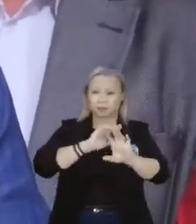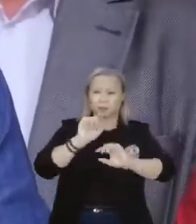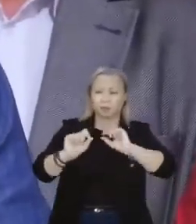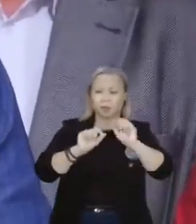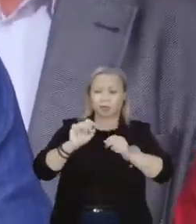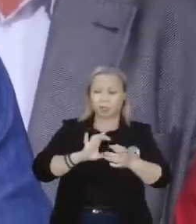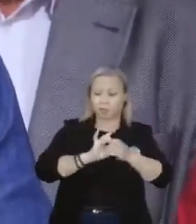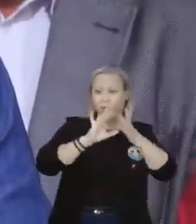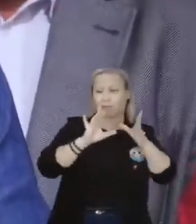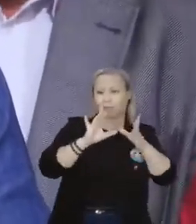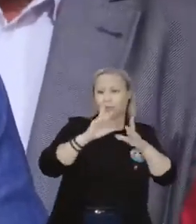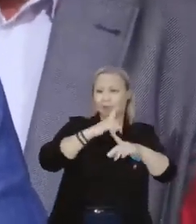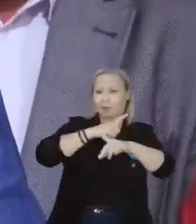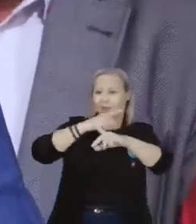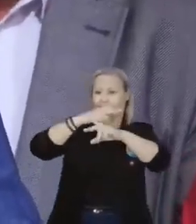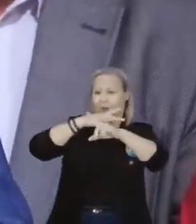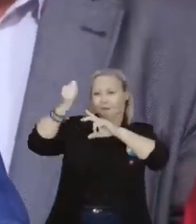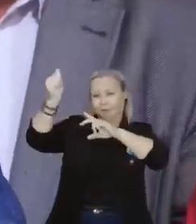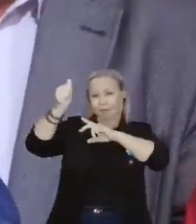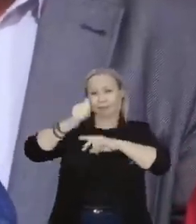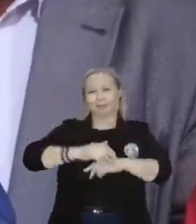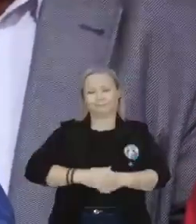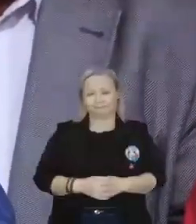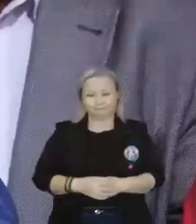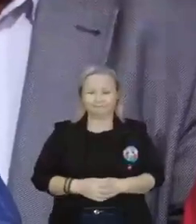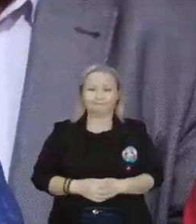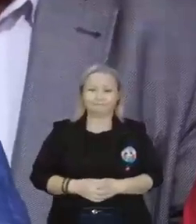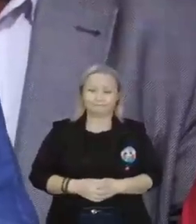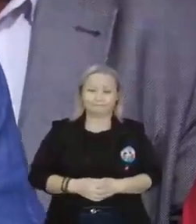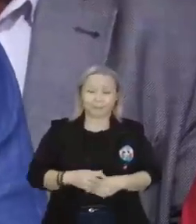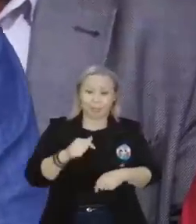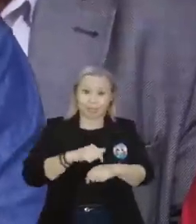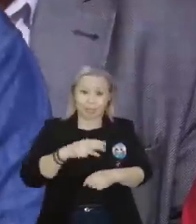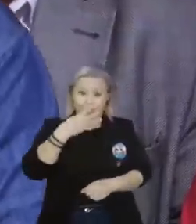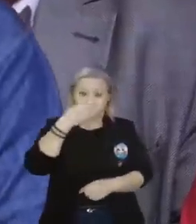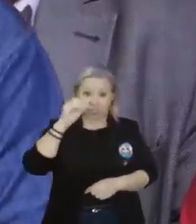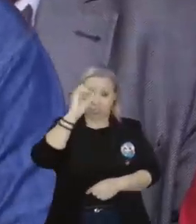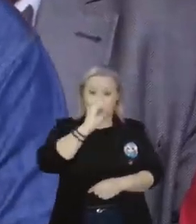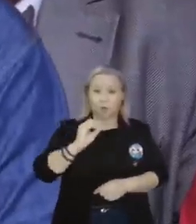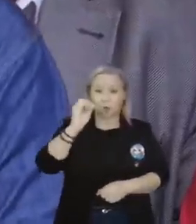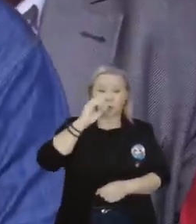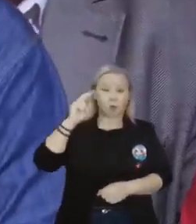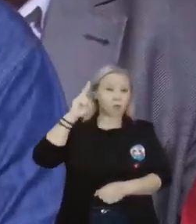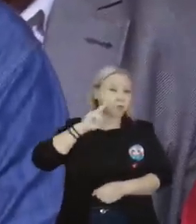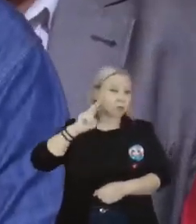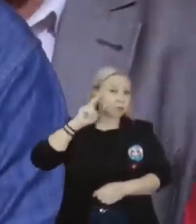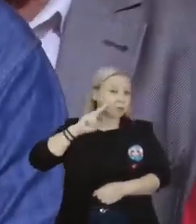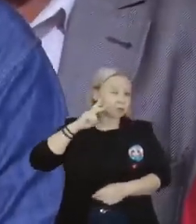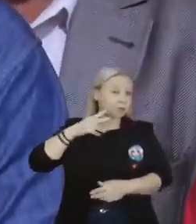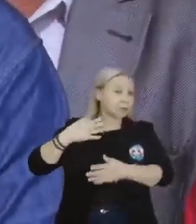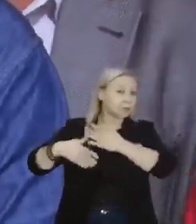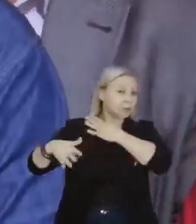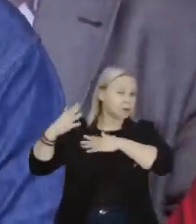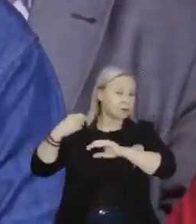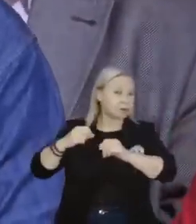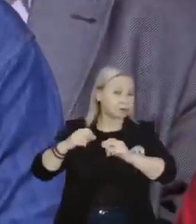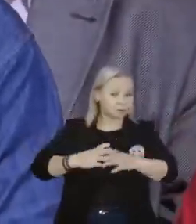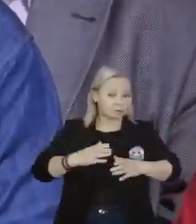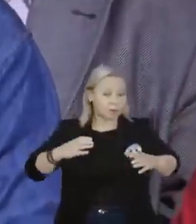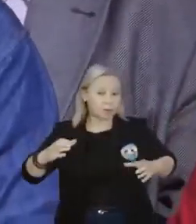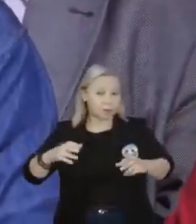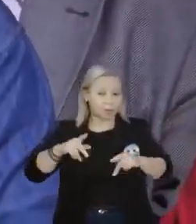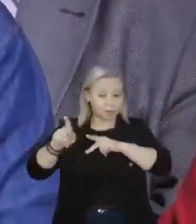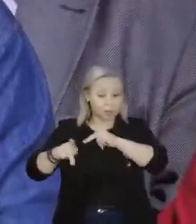saísse vencedora. Nesse 30 de outubro histórico, a maioria do povo brasileiro deixou bem